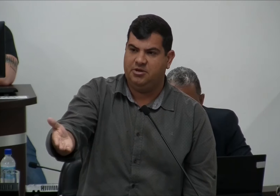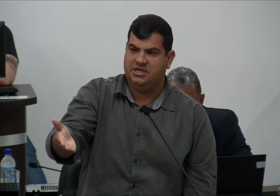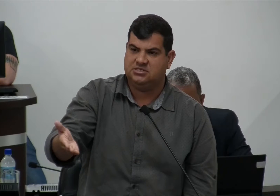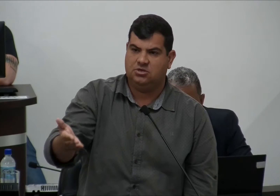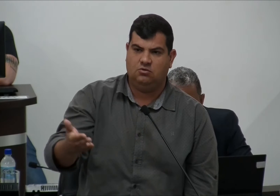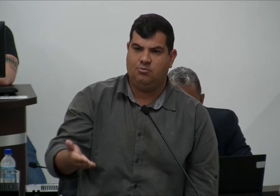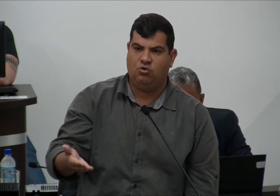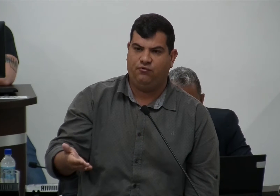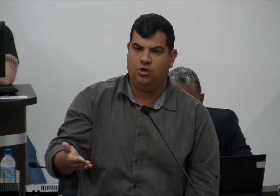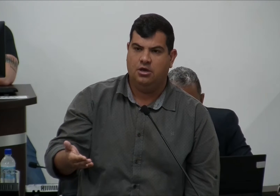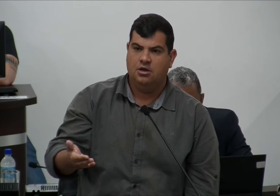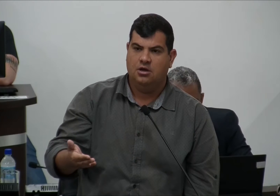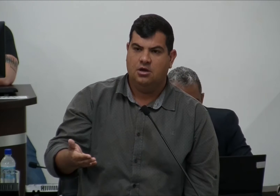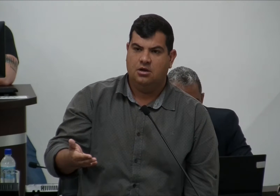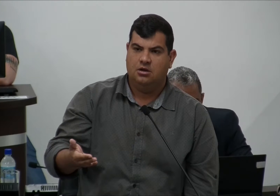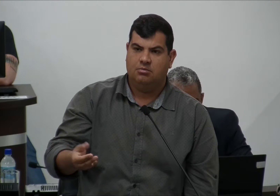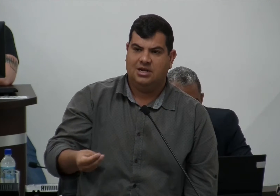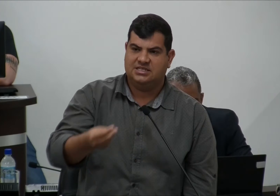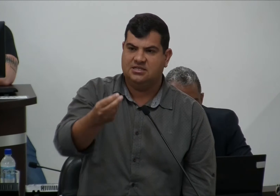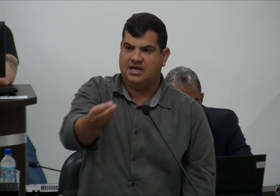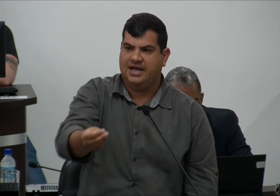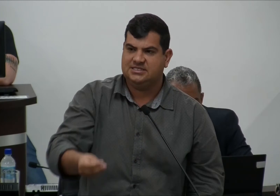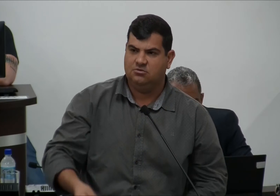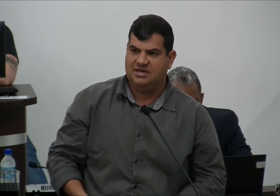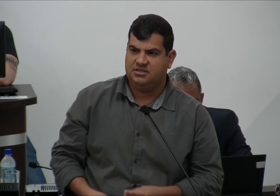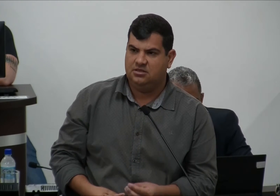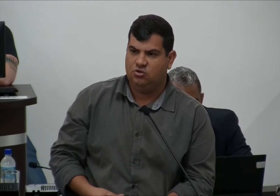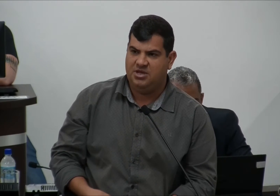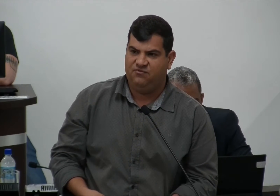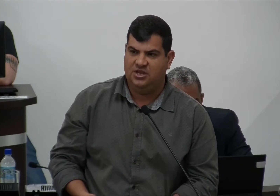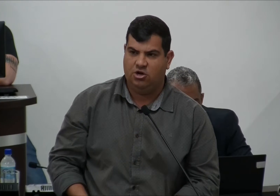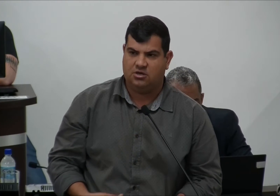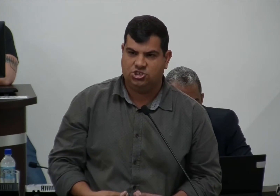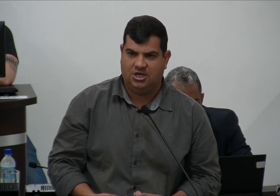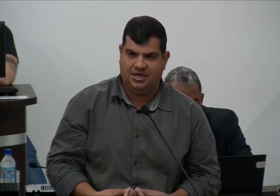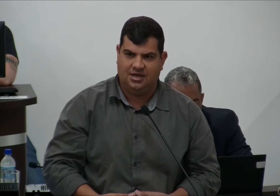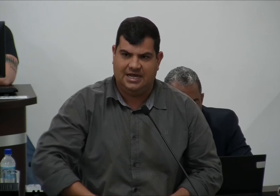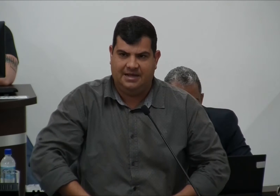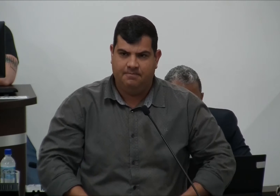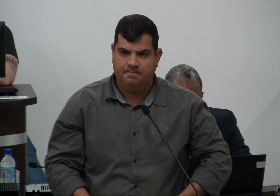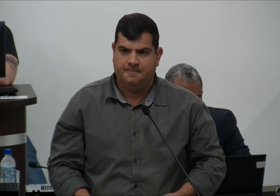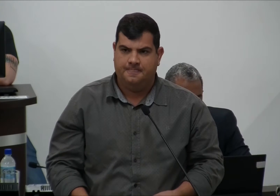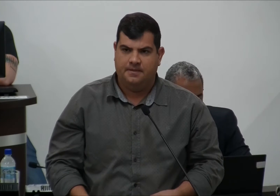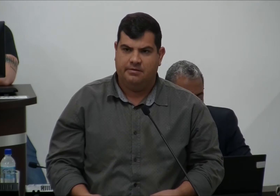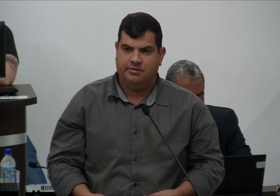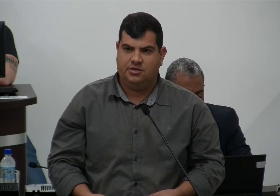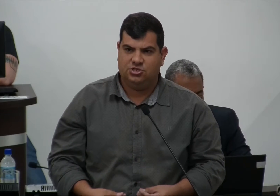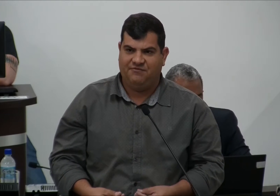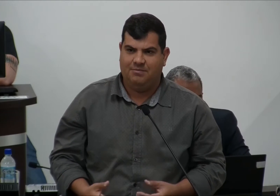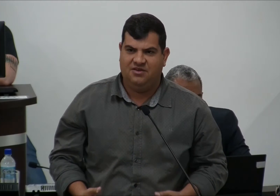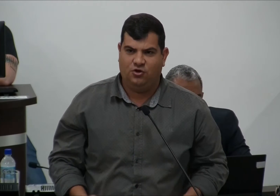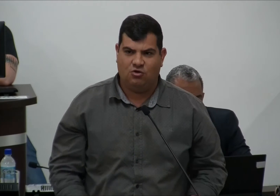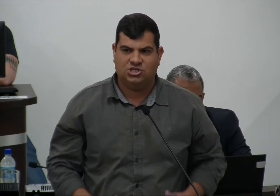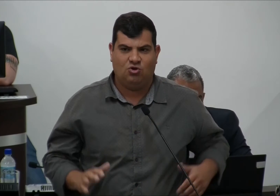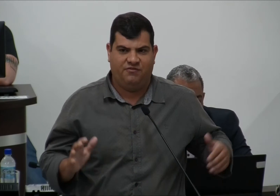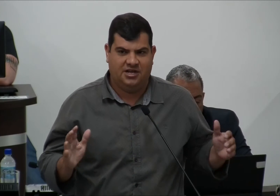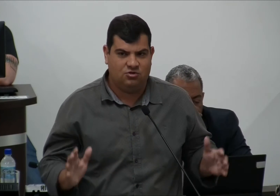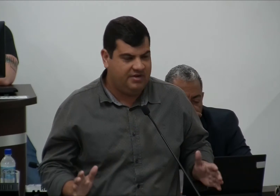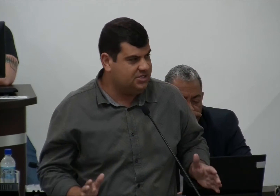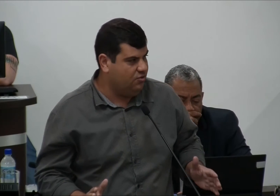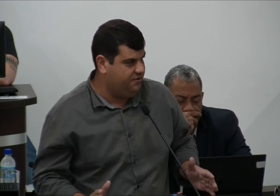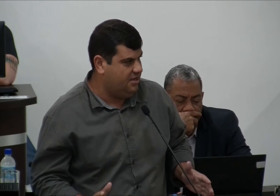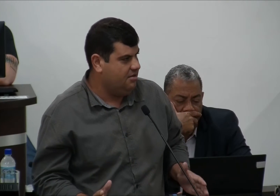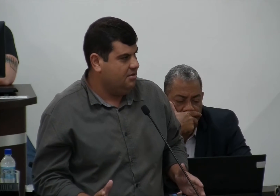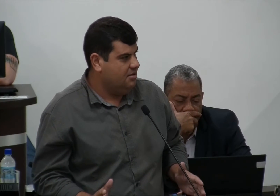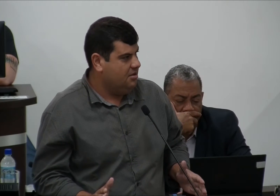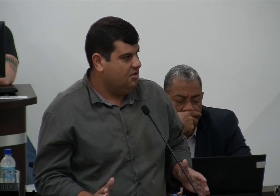tendo uma premiação aqui, não lembro qual foi, lá na Santa Casa, que não estava atendendo bem a filha. A hora que eu cheguei lá, a família falou, agora chegou o vereador,